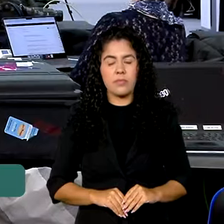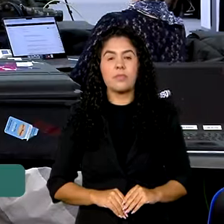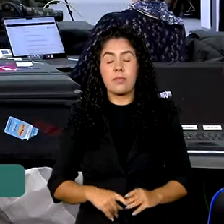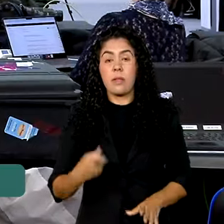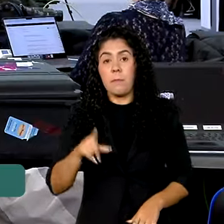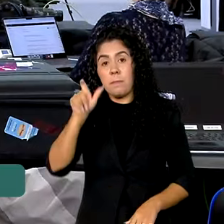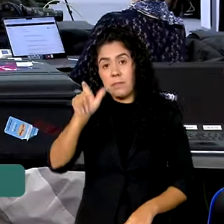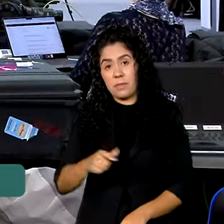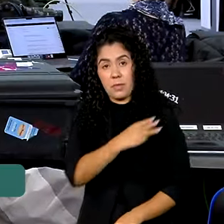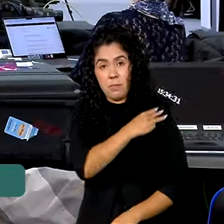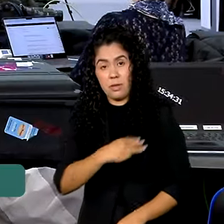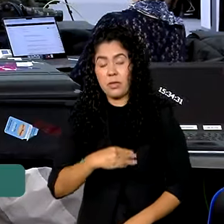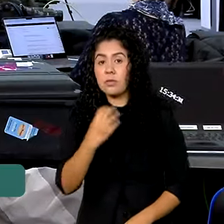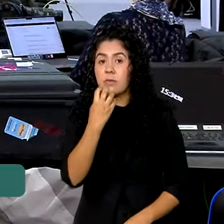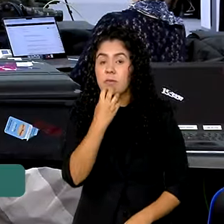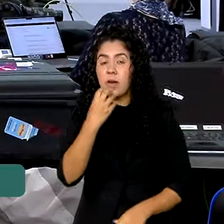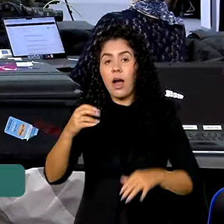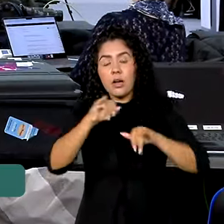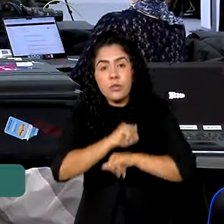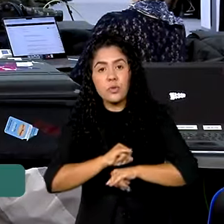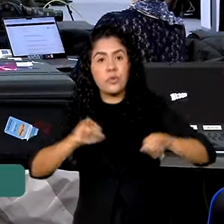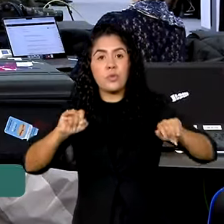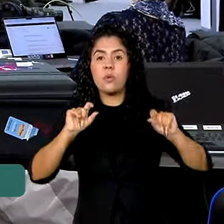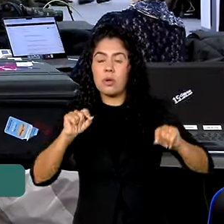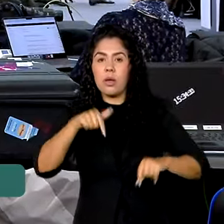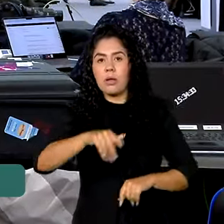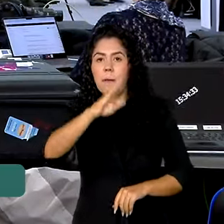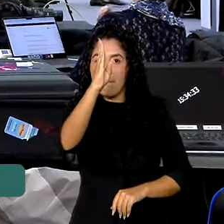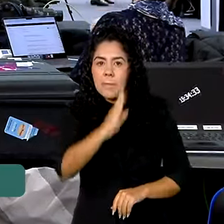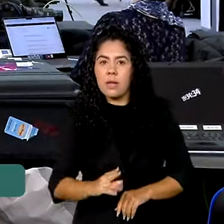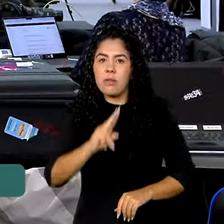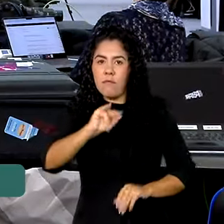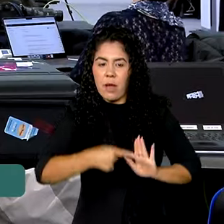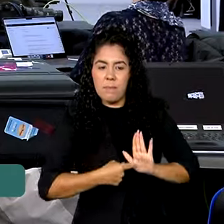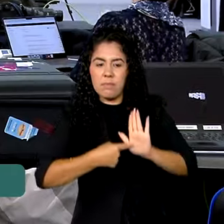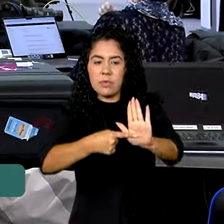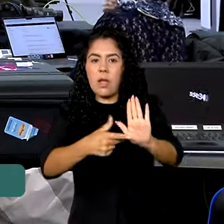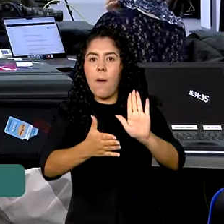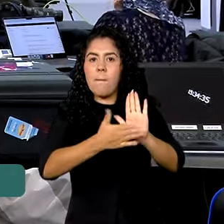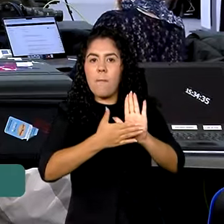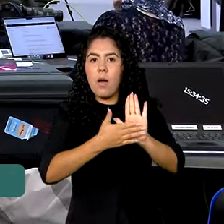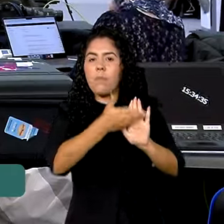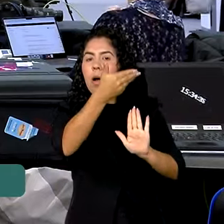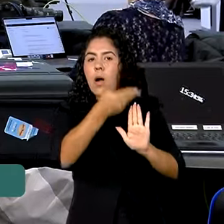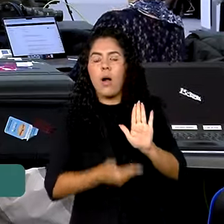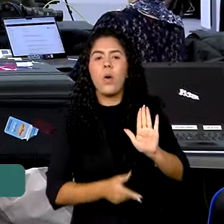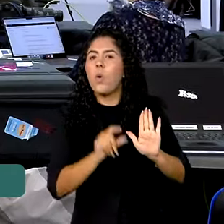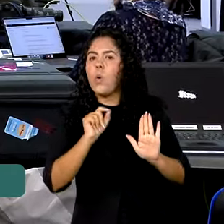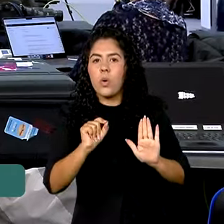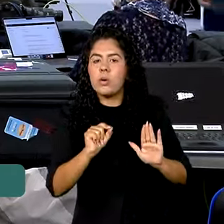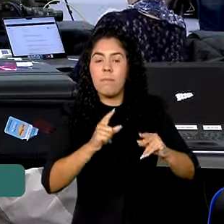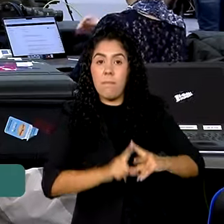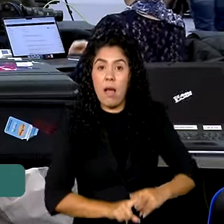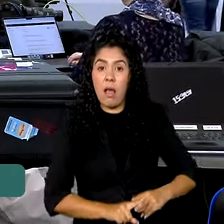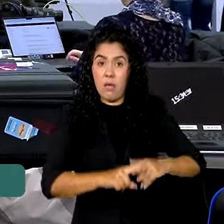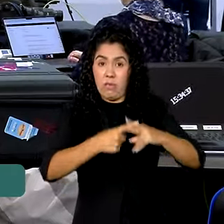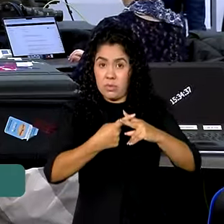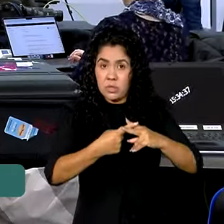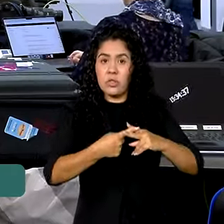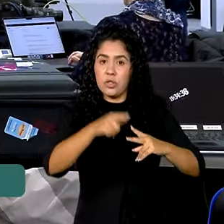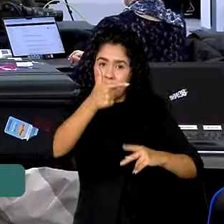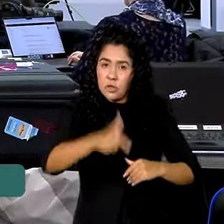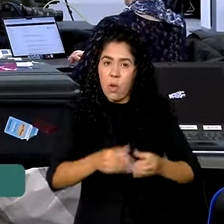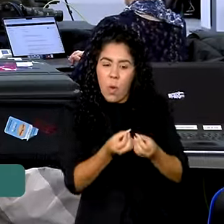Mauro Vieira também anunciou que o Brasil deverá apresentar uma proposta formal para a reformulação da Organização das Nações